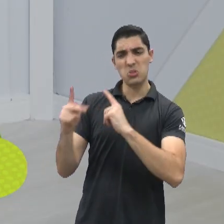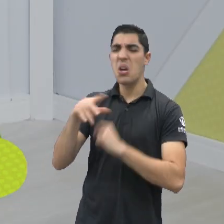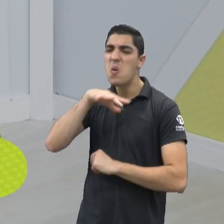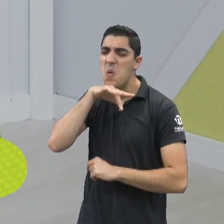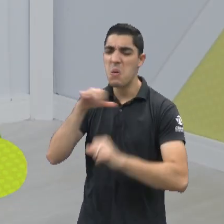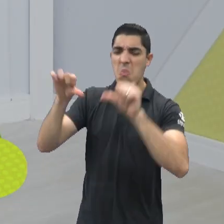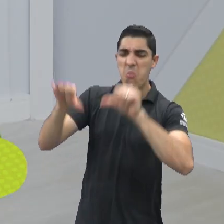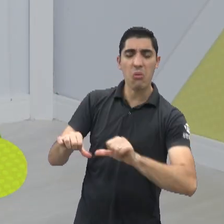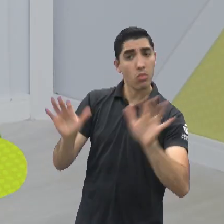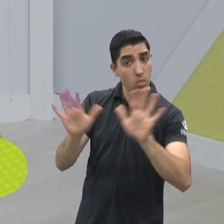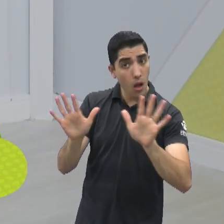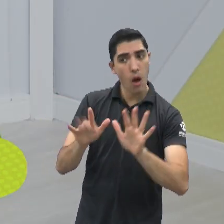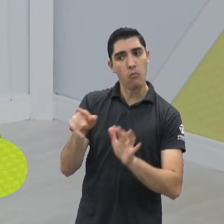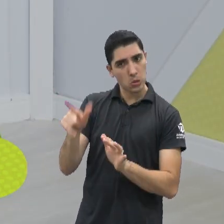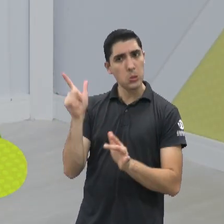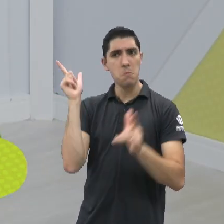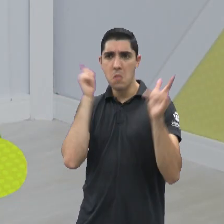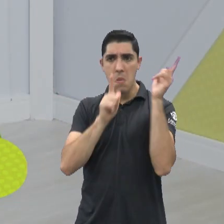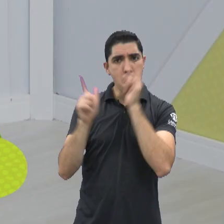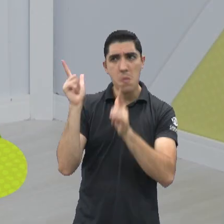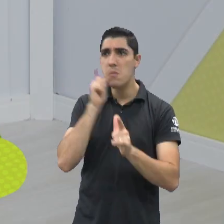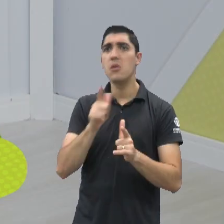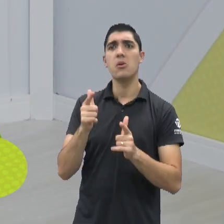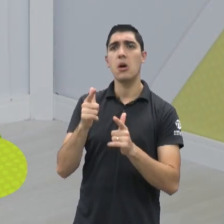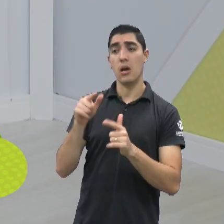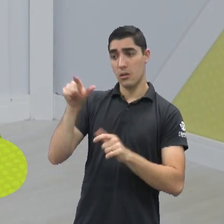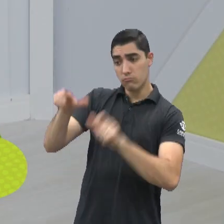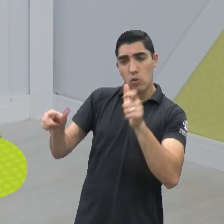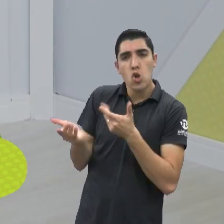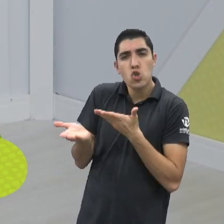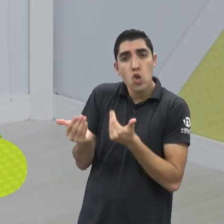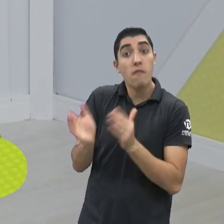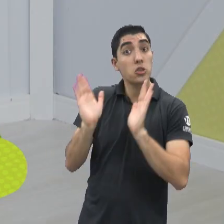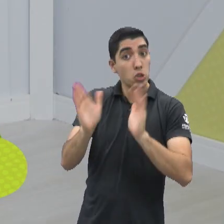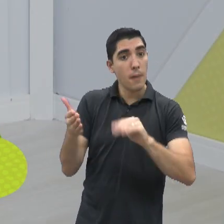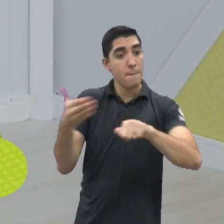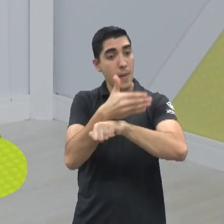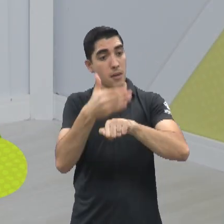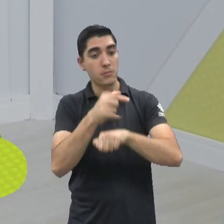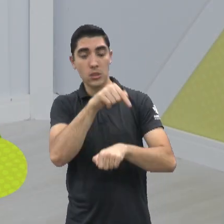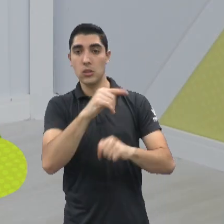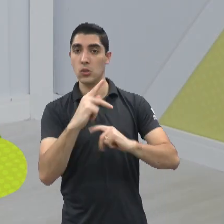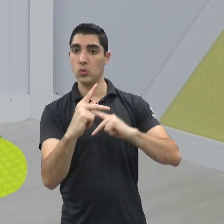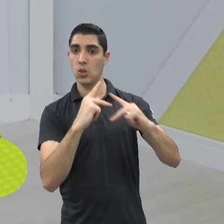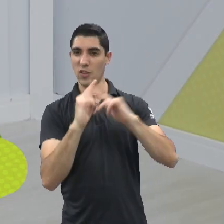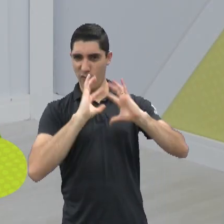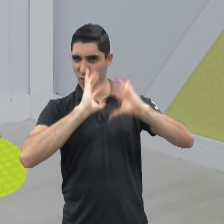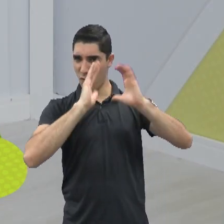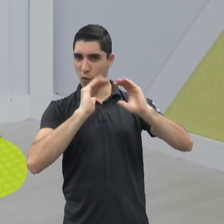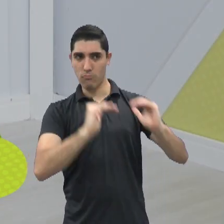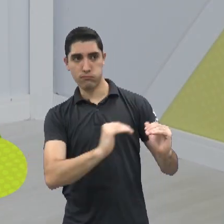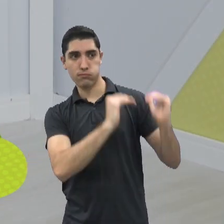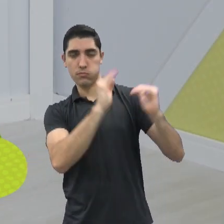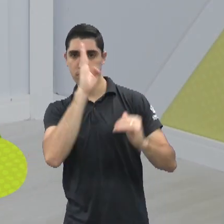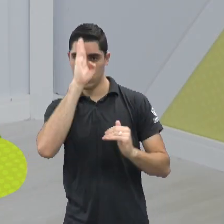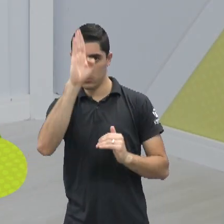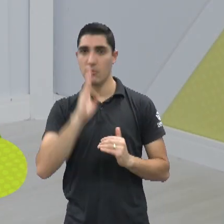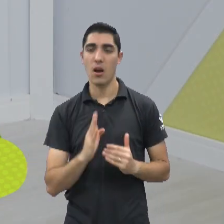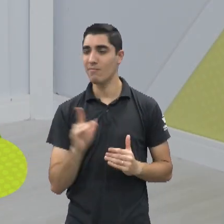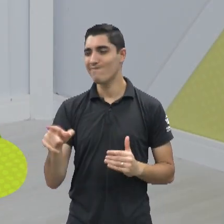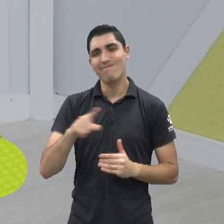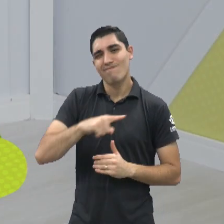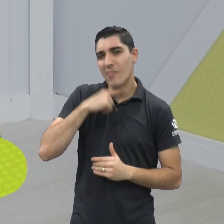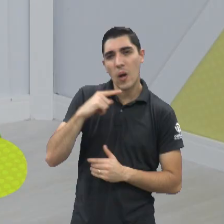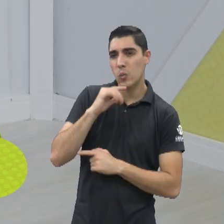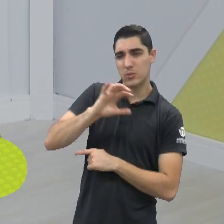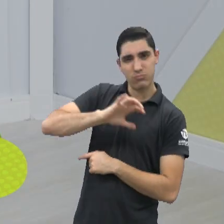José fez no campeonato, né? Muitos desses meninos já estão no time de cima também, e é importante, né? Que se não foi bem agora, não chegou ao título desse